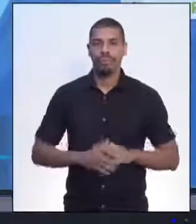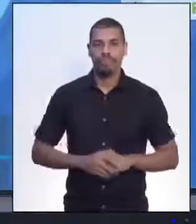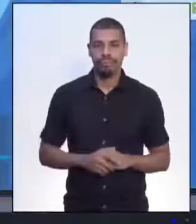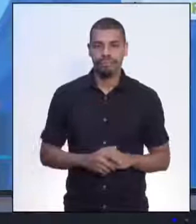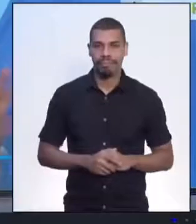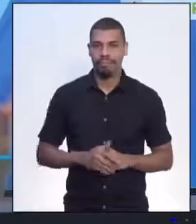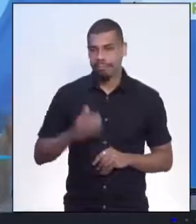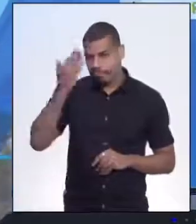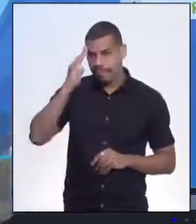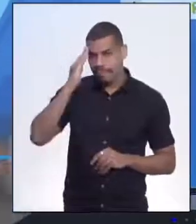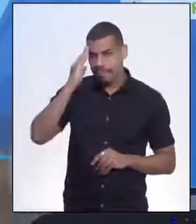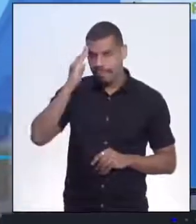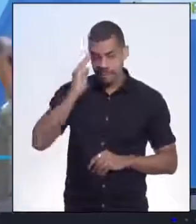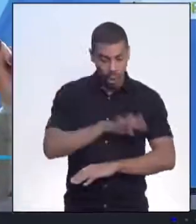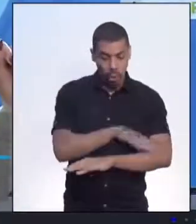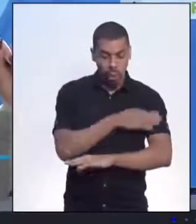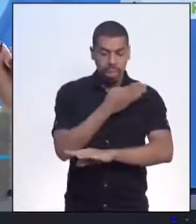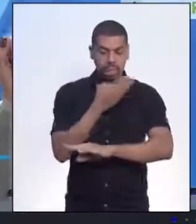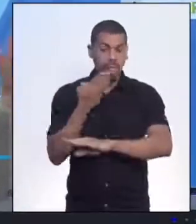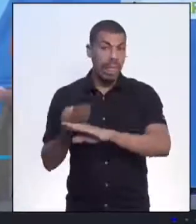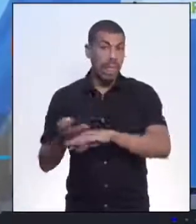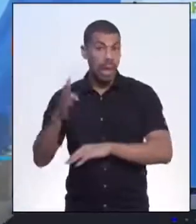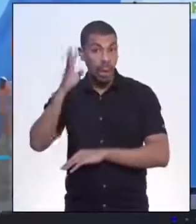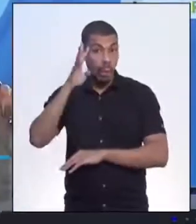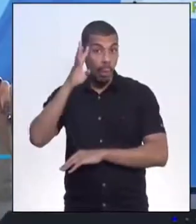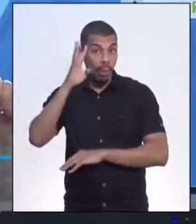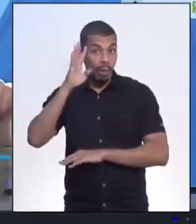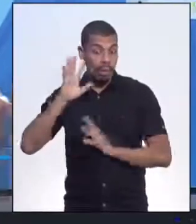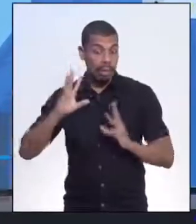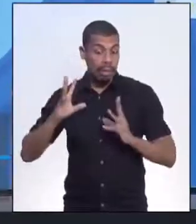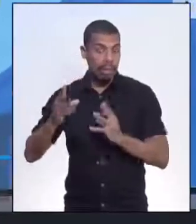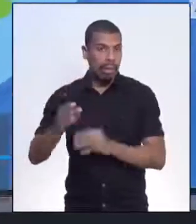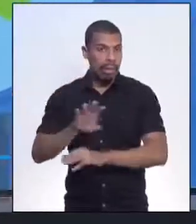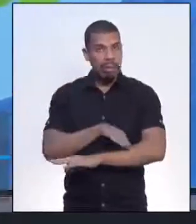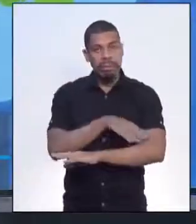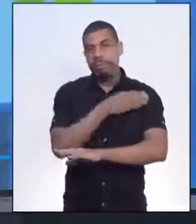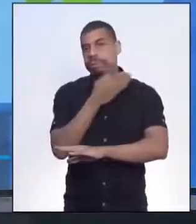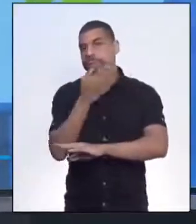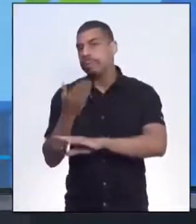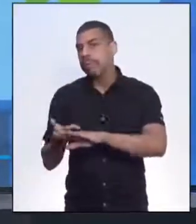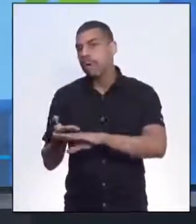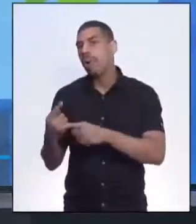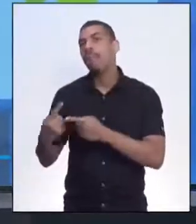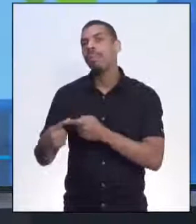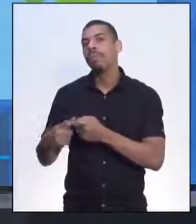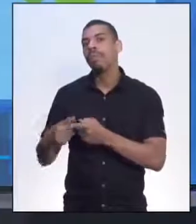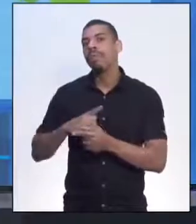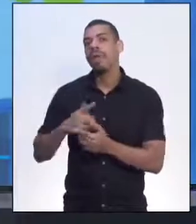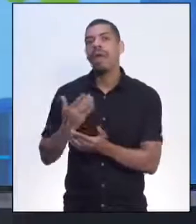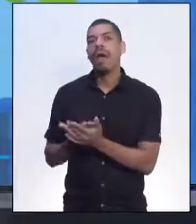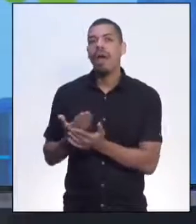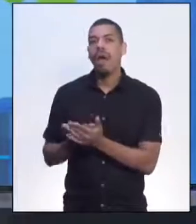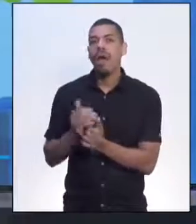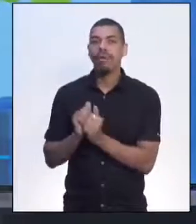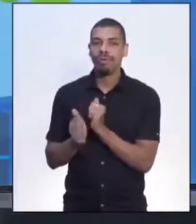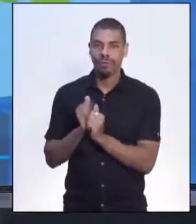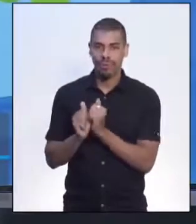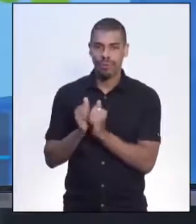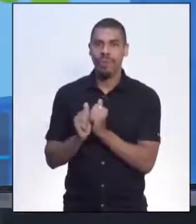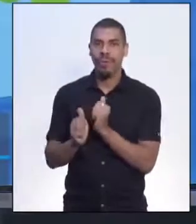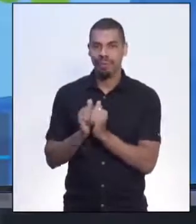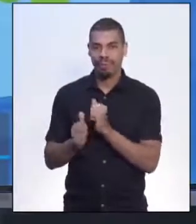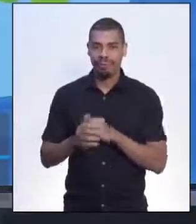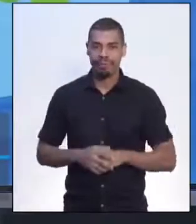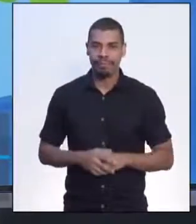escola, né? Porque eu tenho aula de futebol, causa e efeito. Temos mais uma atividade aí, eu vou dar menos, porque eu já está ficando com